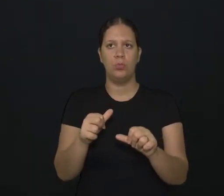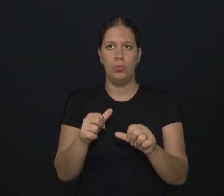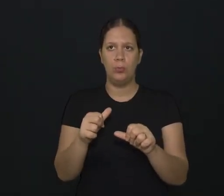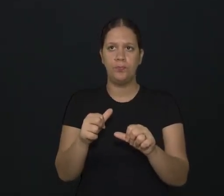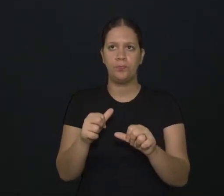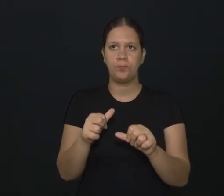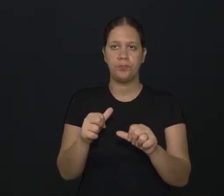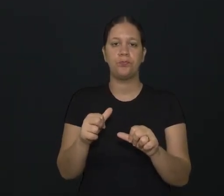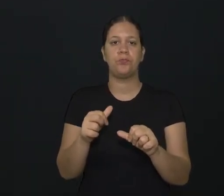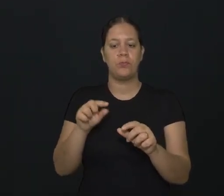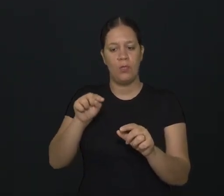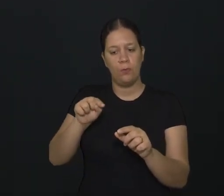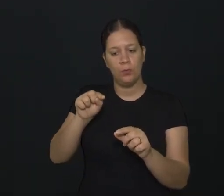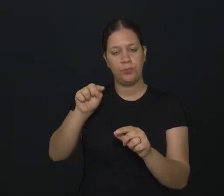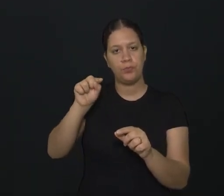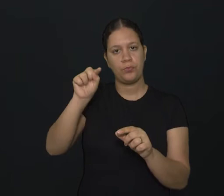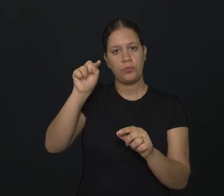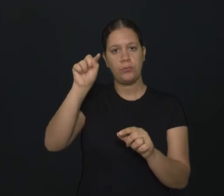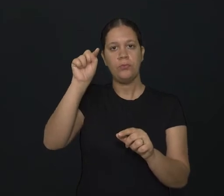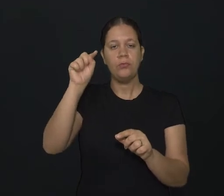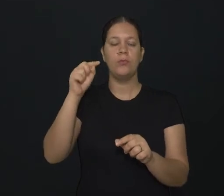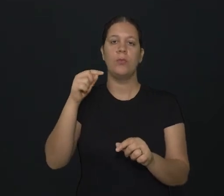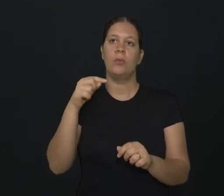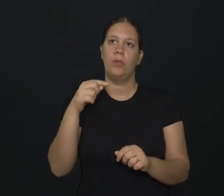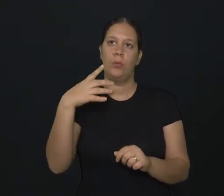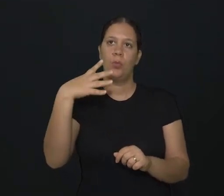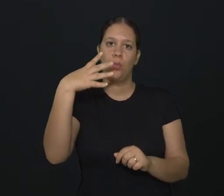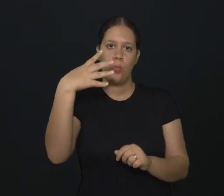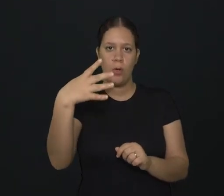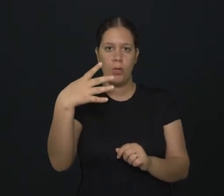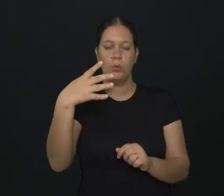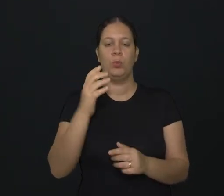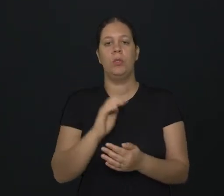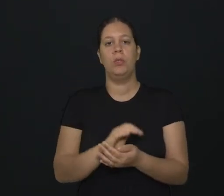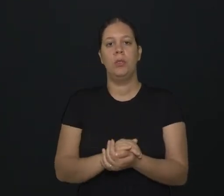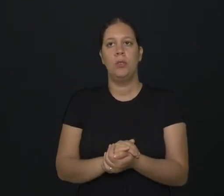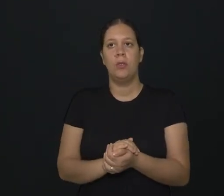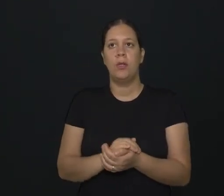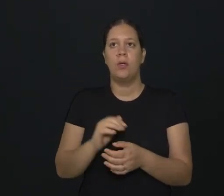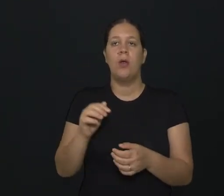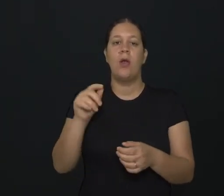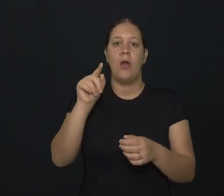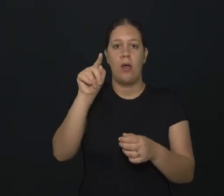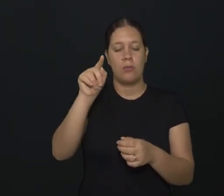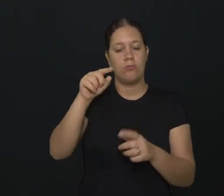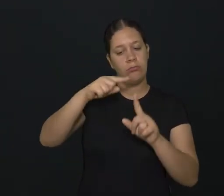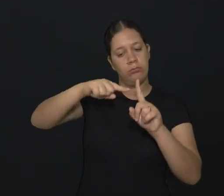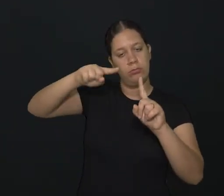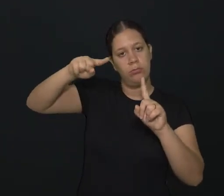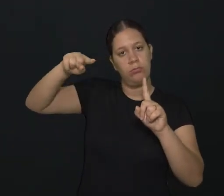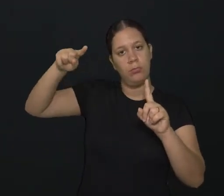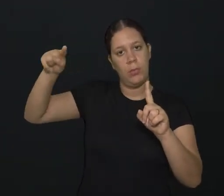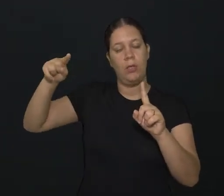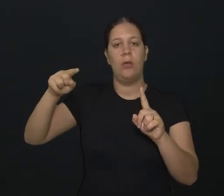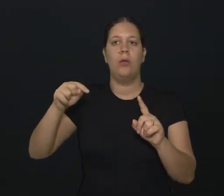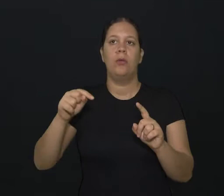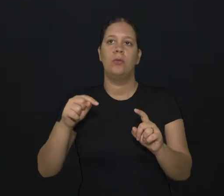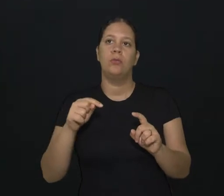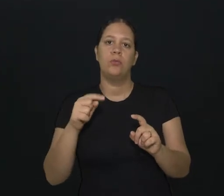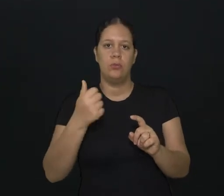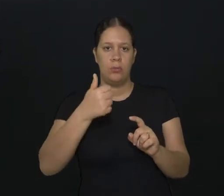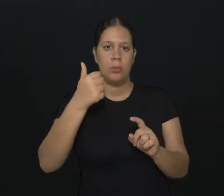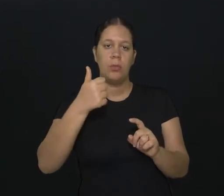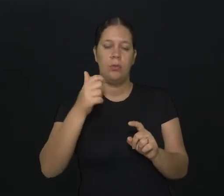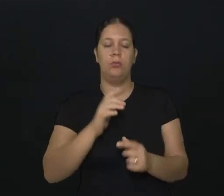lá. Eu ando uma casa para a direita, subo 4. Parei aqui nessa posição. Então, aqui está exatamente a